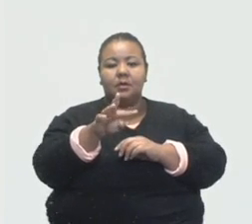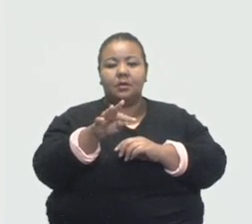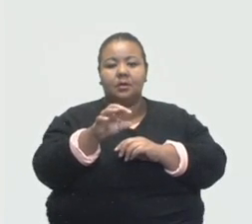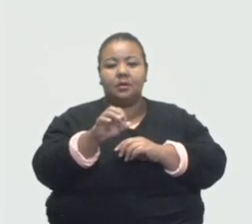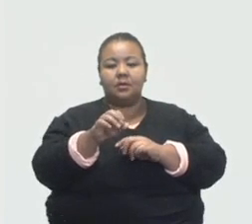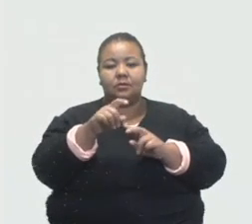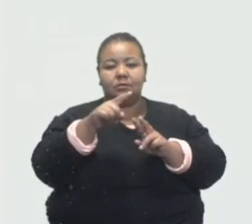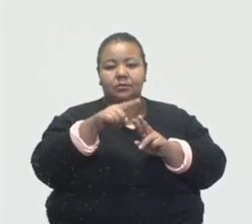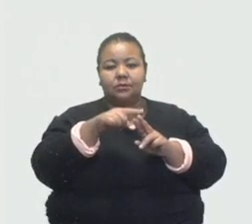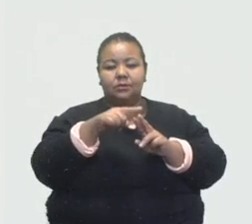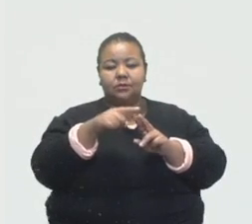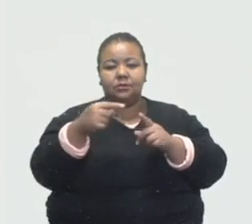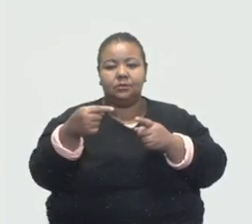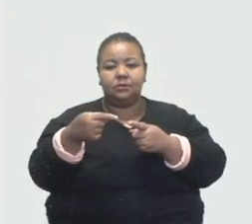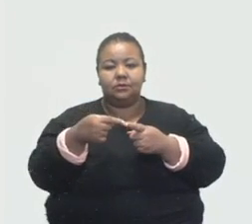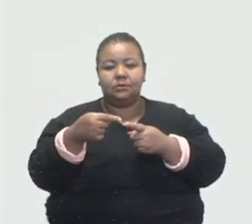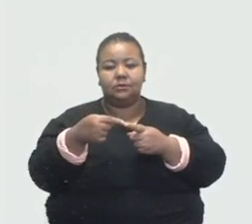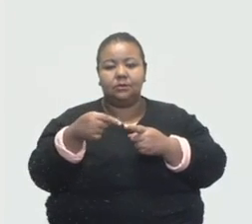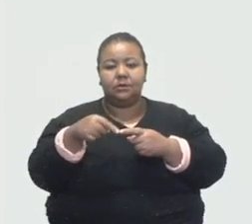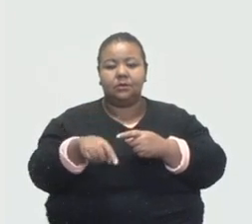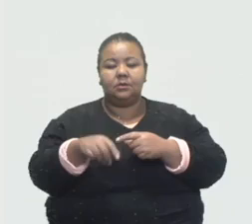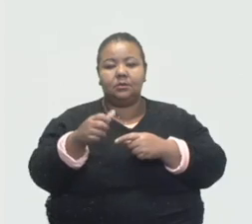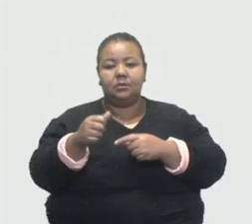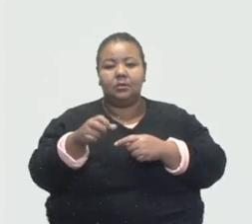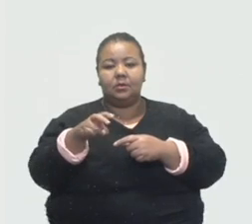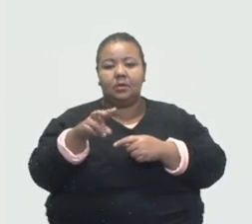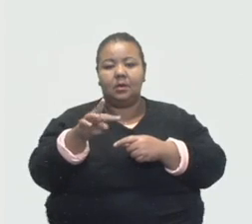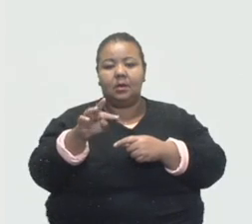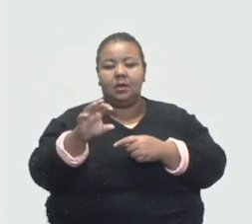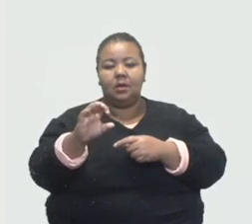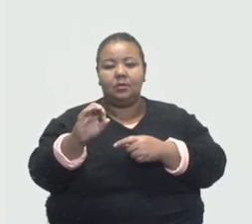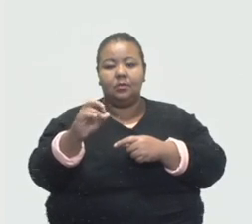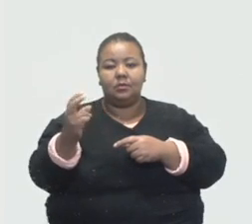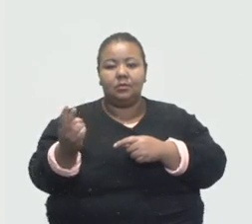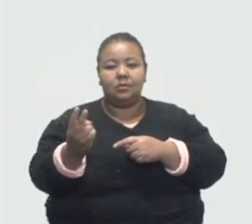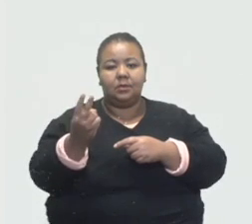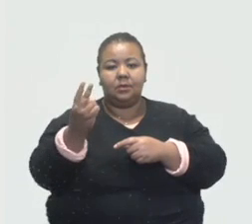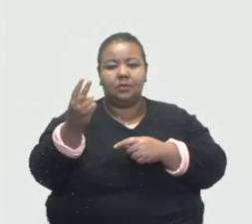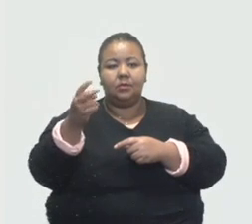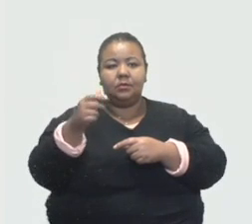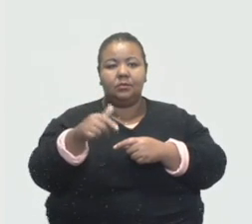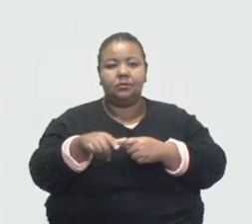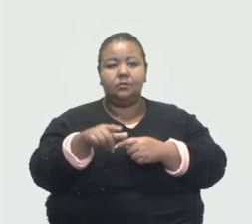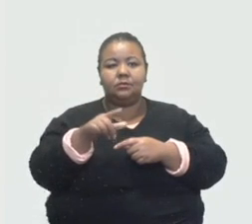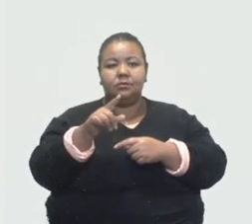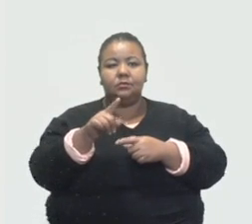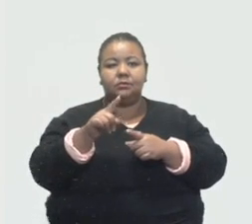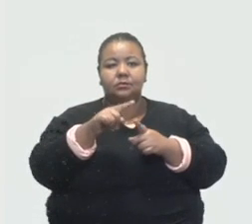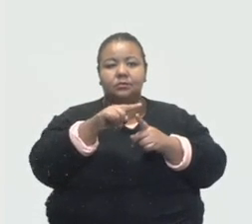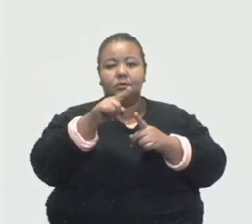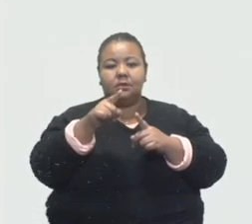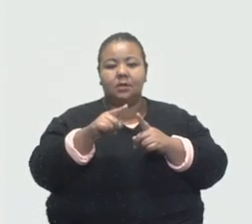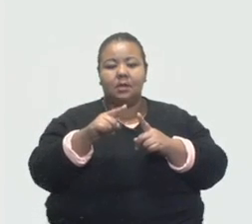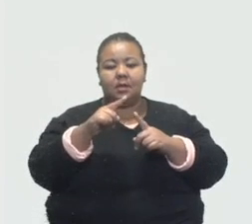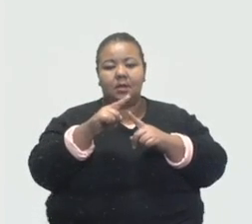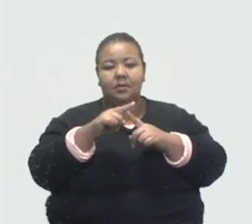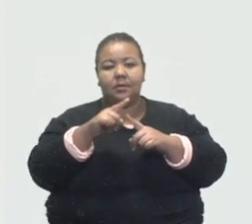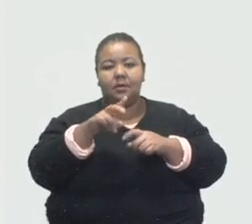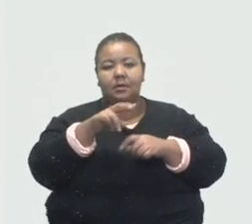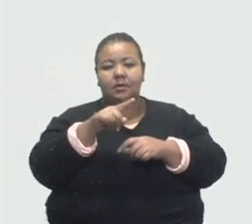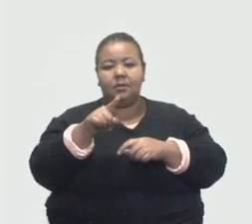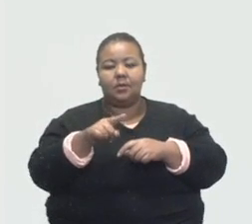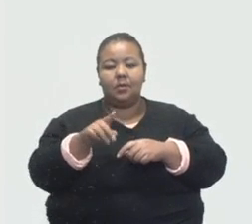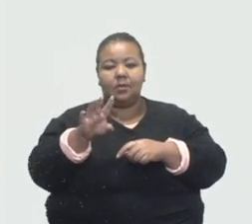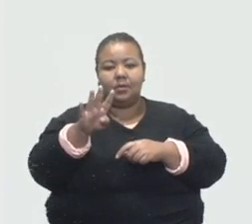vetor associado ao alto valor lambda igual a 4. Primeira coisa,